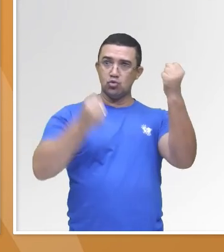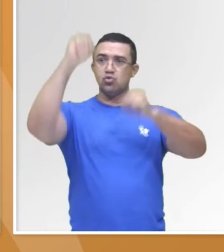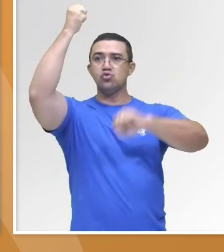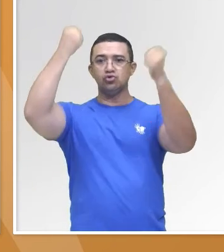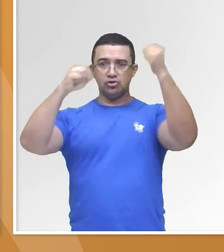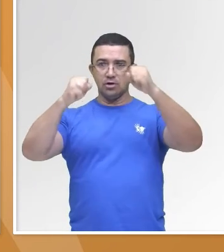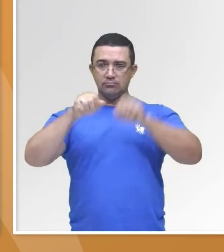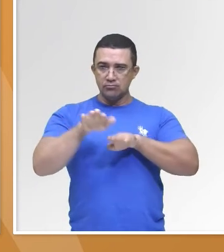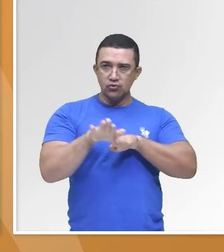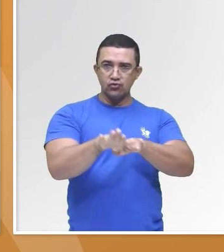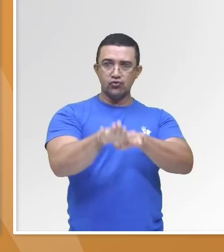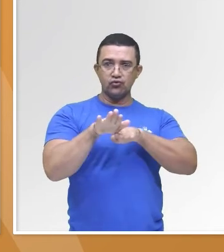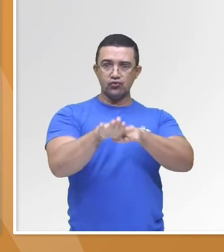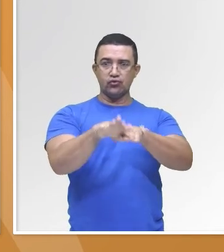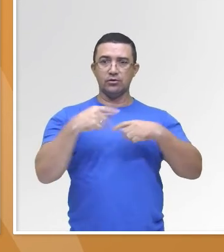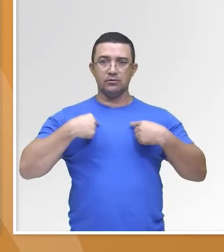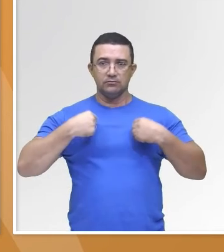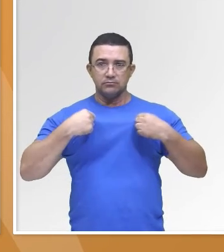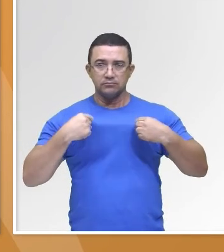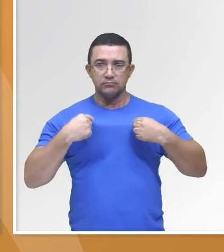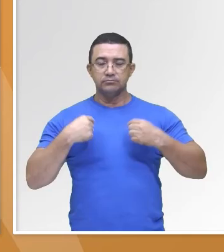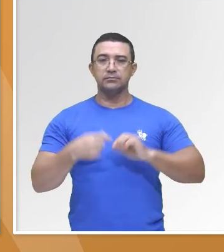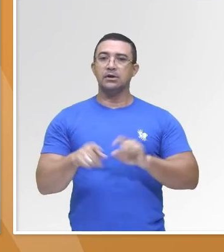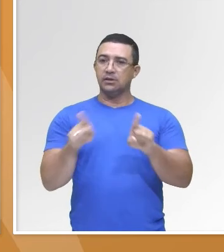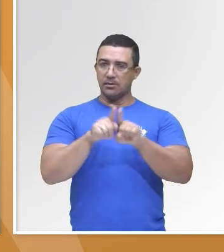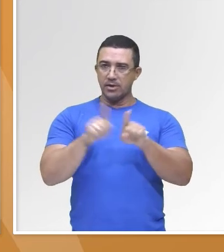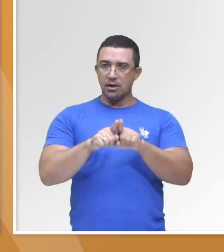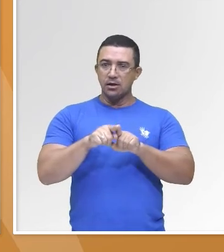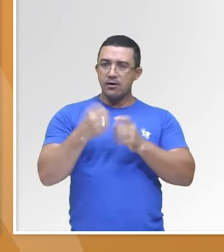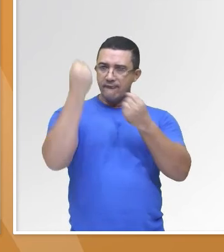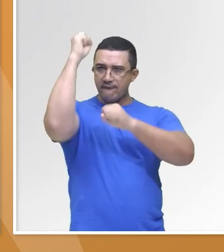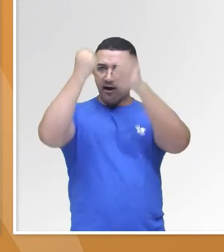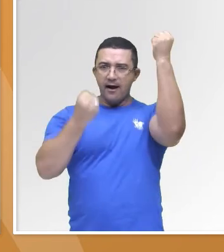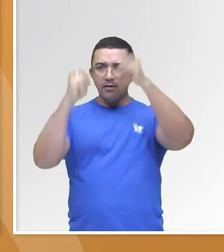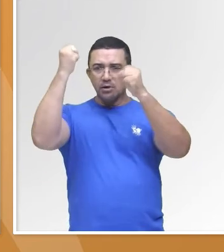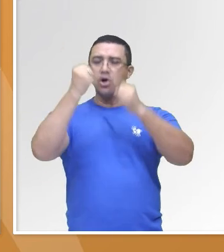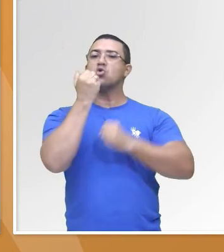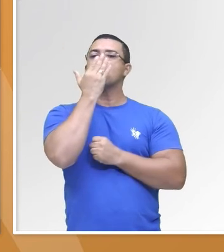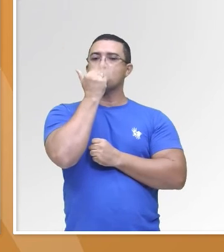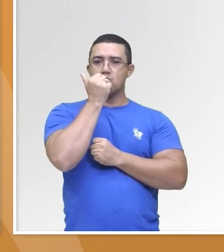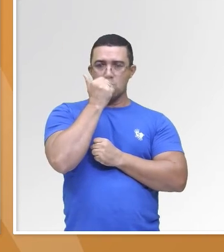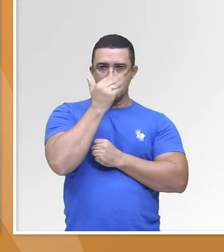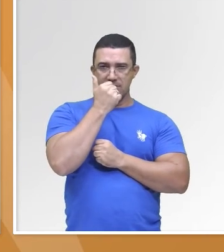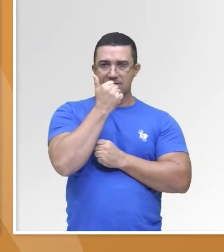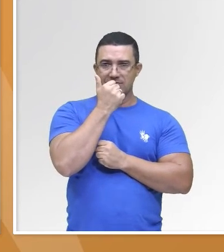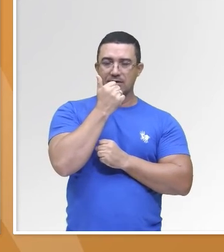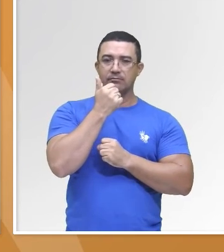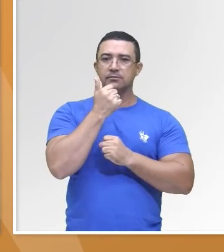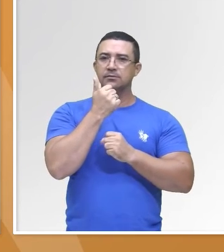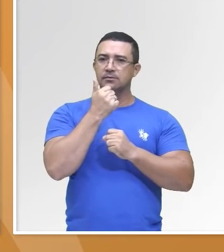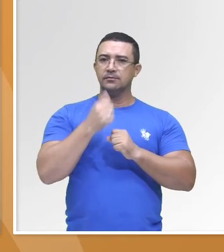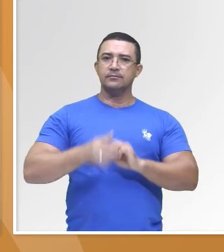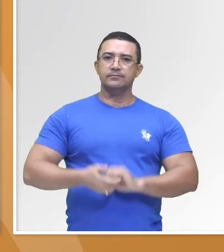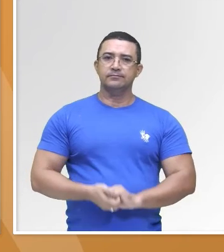de confecções, alimentício, extrativo, né, extração de recursos